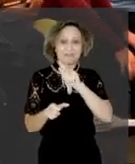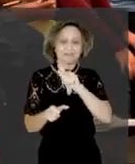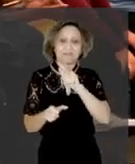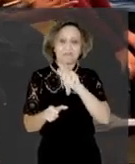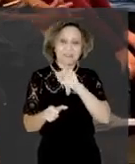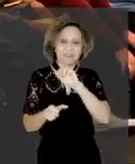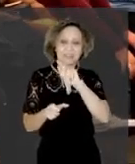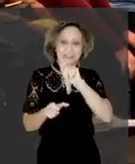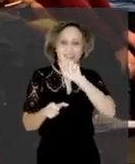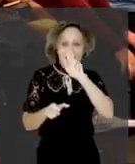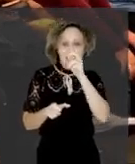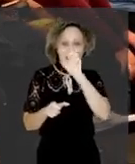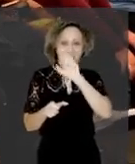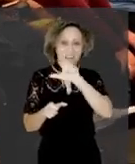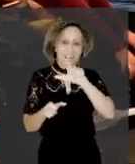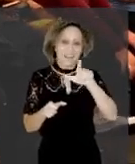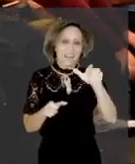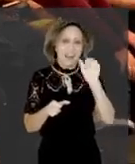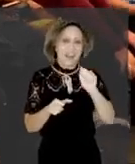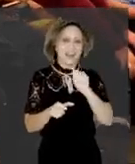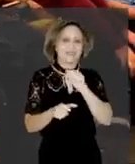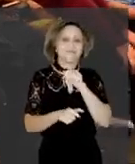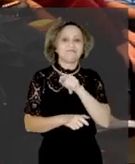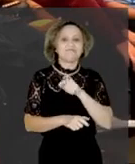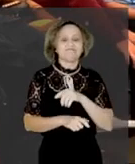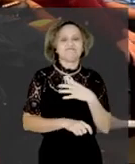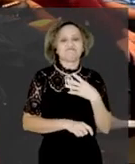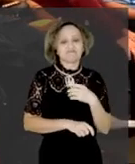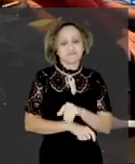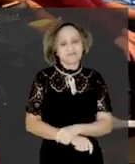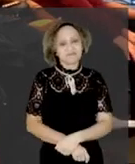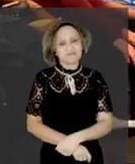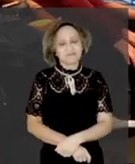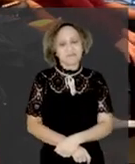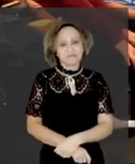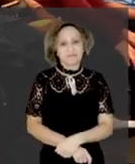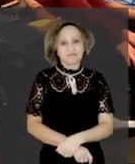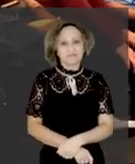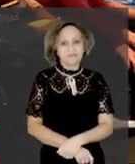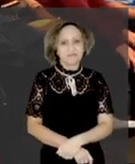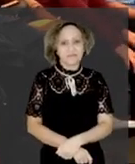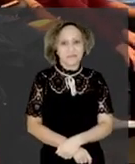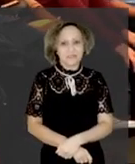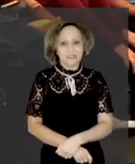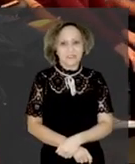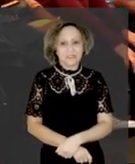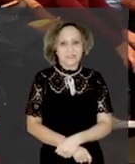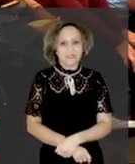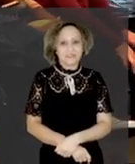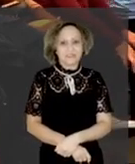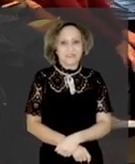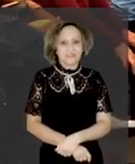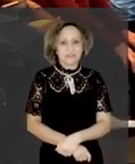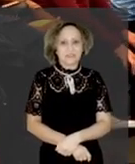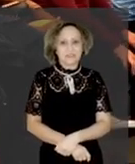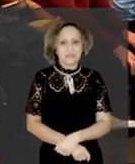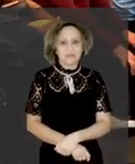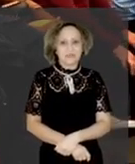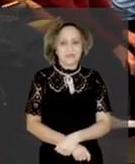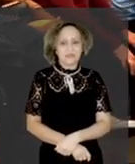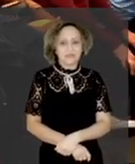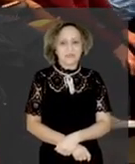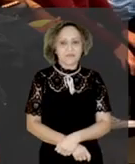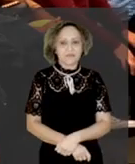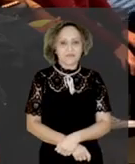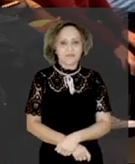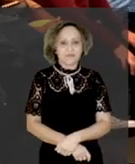Ó, a Claudinha aqui, Claudinha do Instituto, está me ajudando. Pastor Henrique já chegou. Cadê o pastor? O pastor está